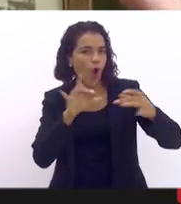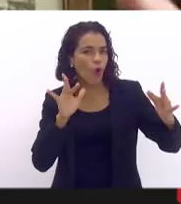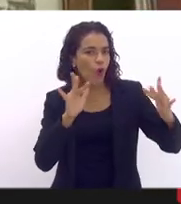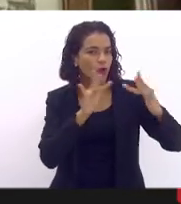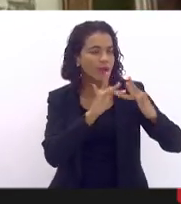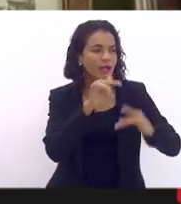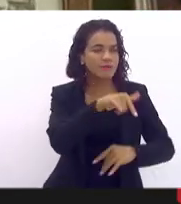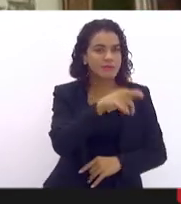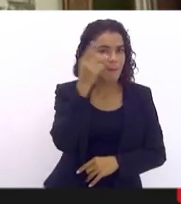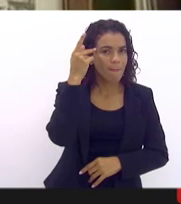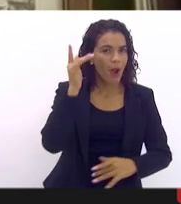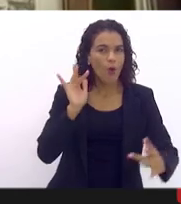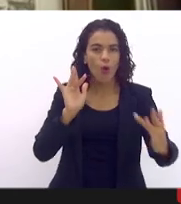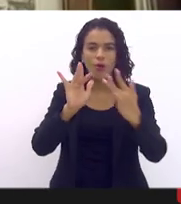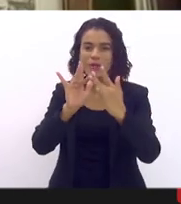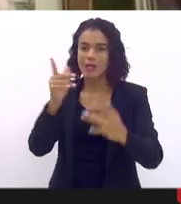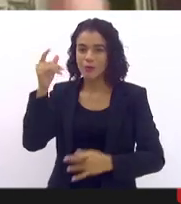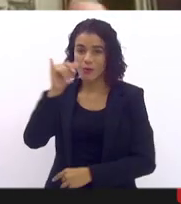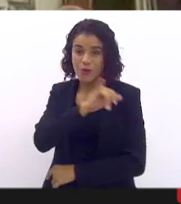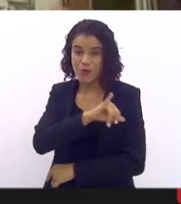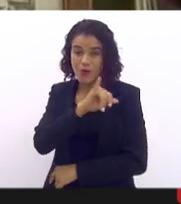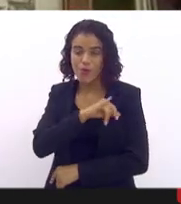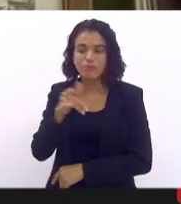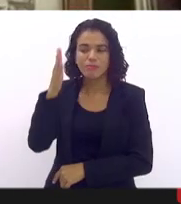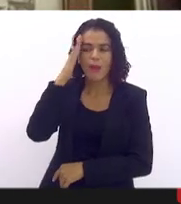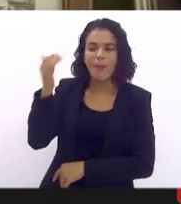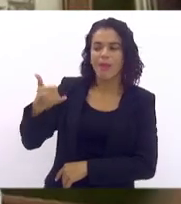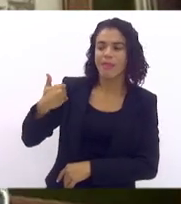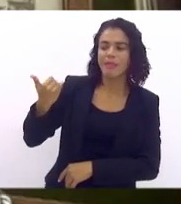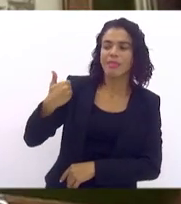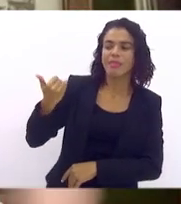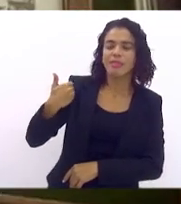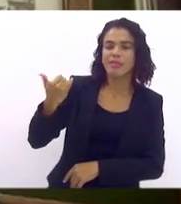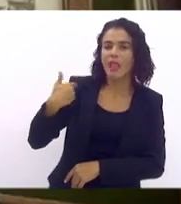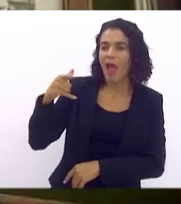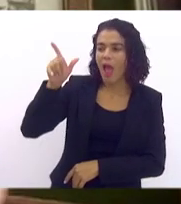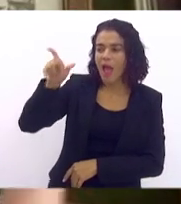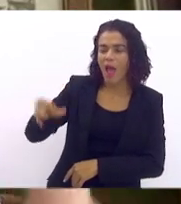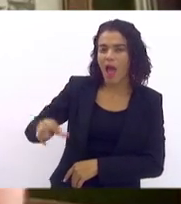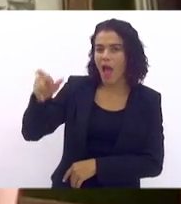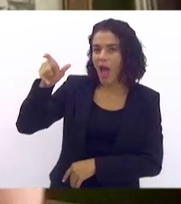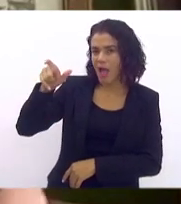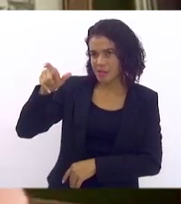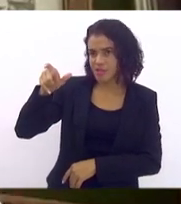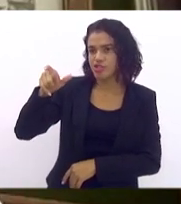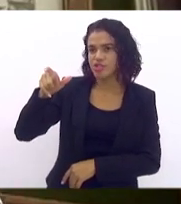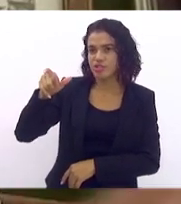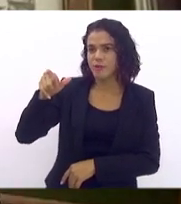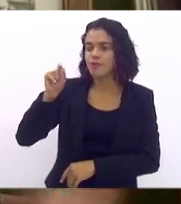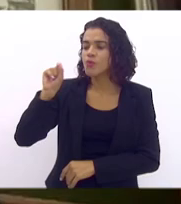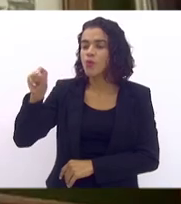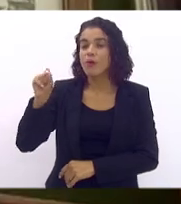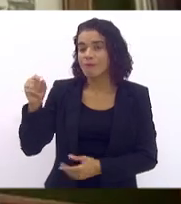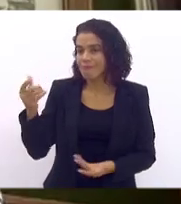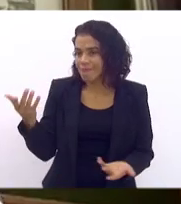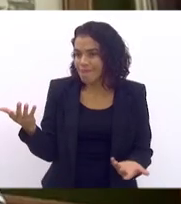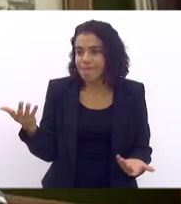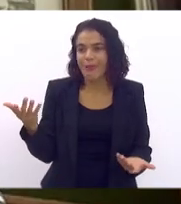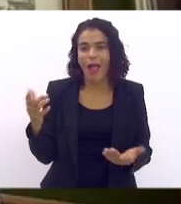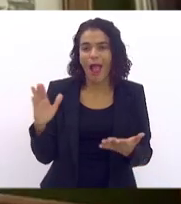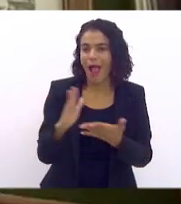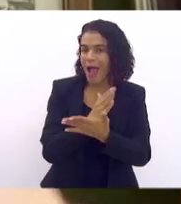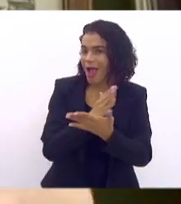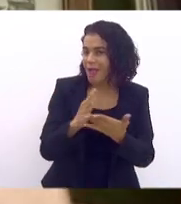consegue saber quais são esses agressores, a idade, o modus operandi, o que, que eles têm em mente? Então, assim, porque